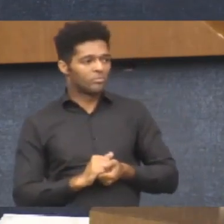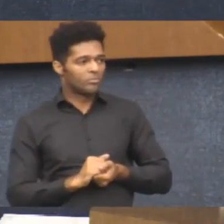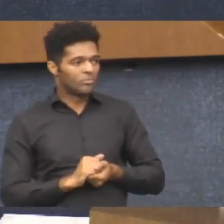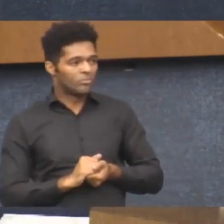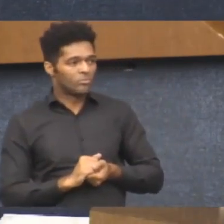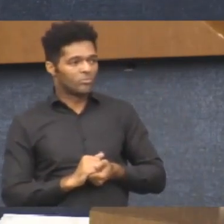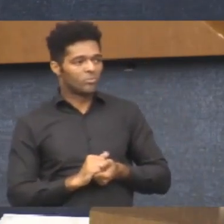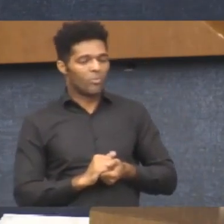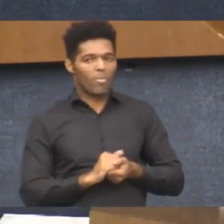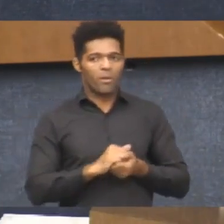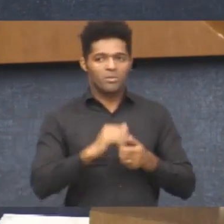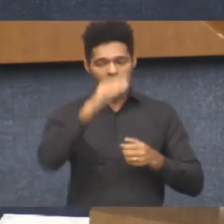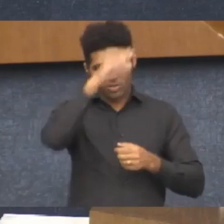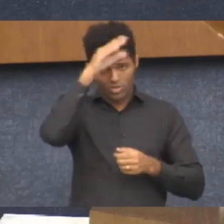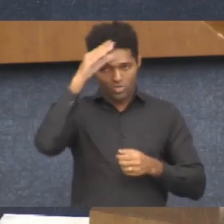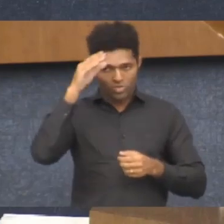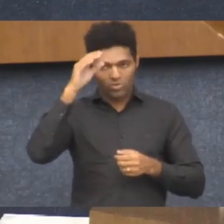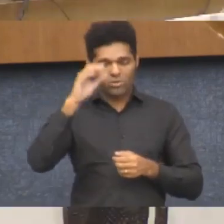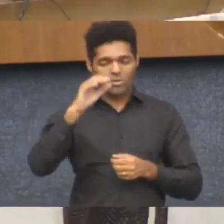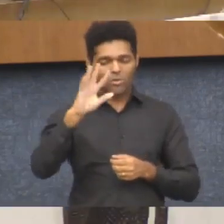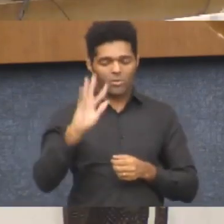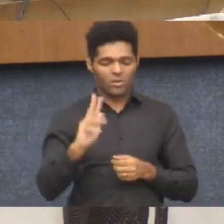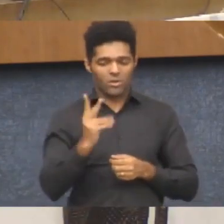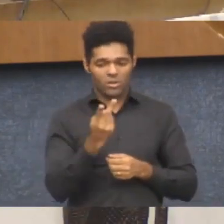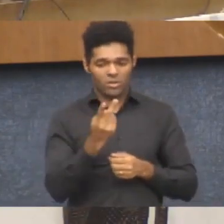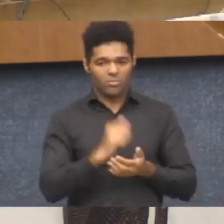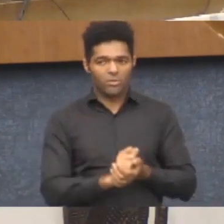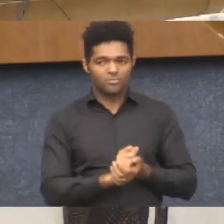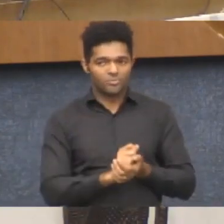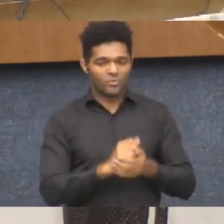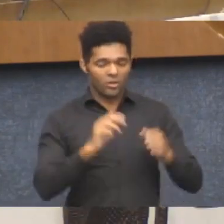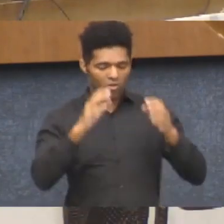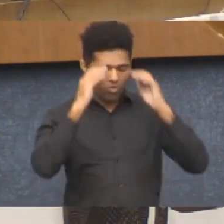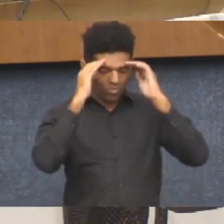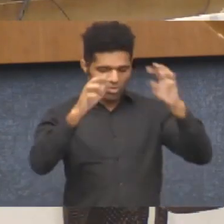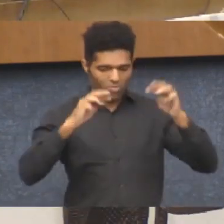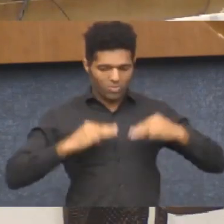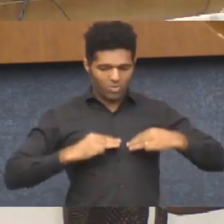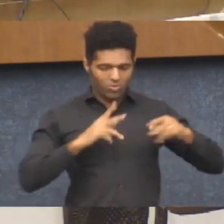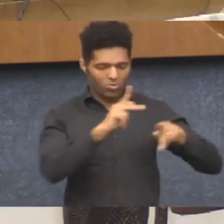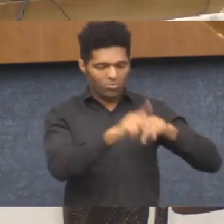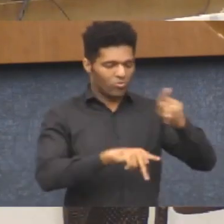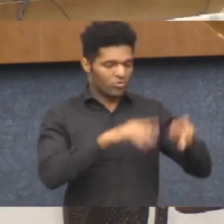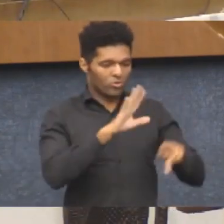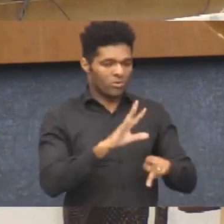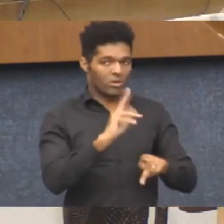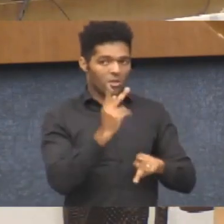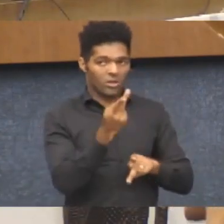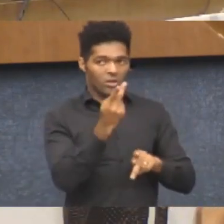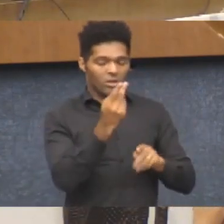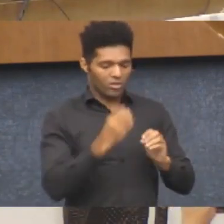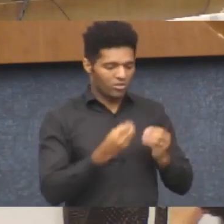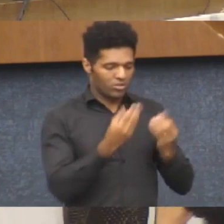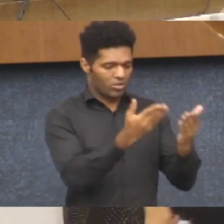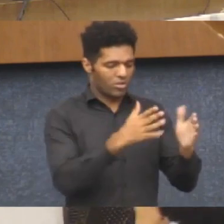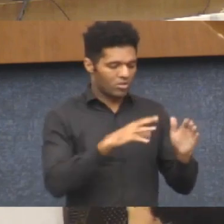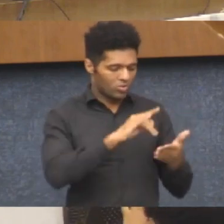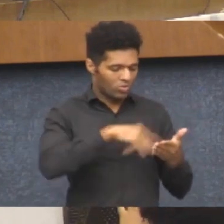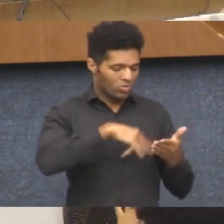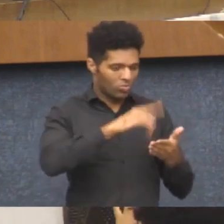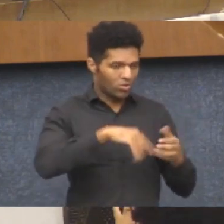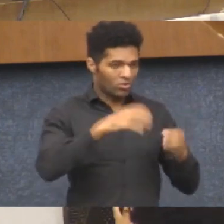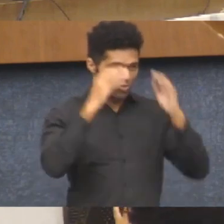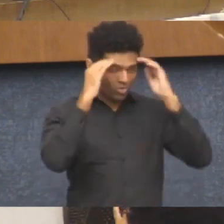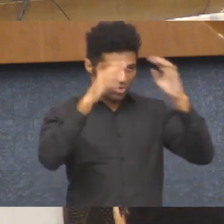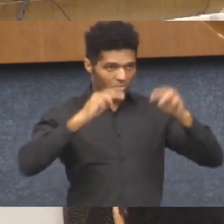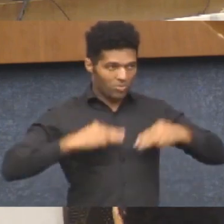Município de Belo Horizonte, honra ao mérito. O povo de Belo Horizonte, por seus representantes, concede o presente diploma de honra ao mérito à